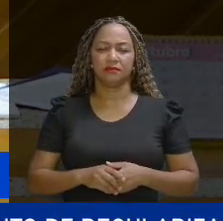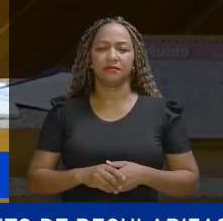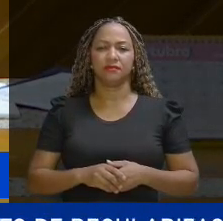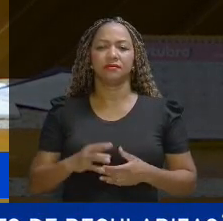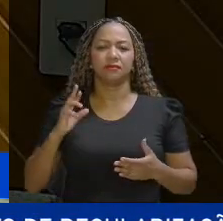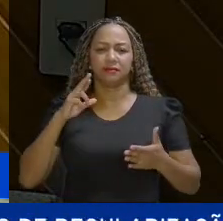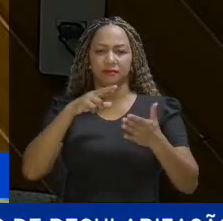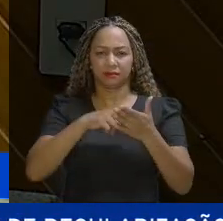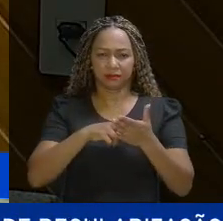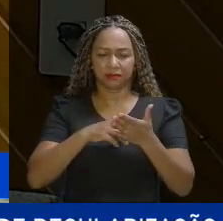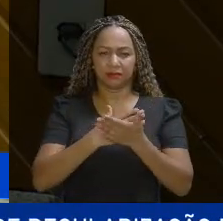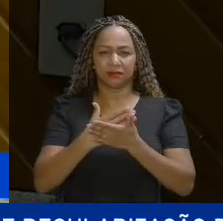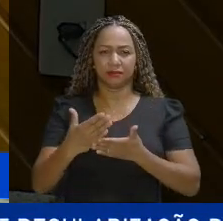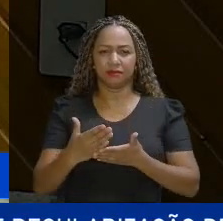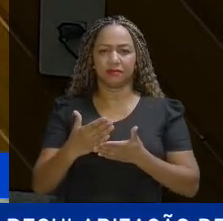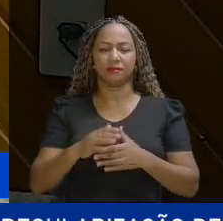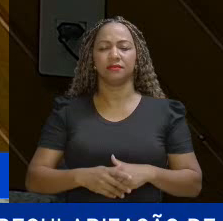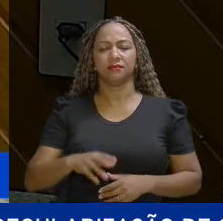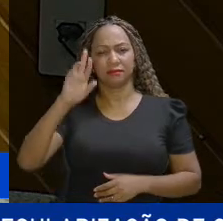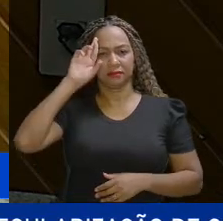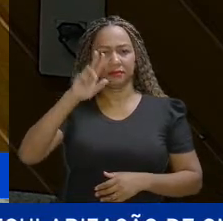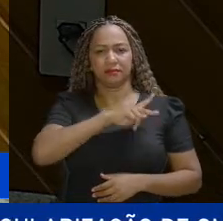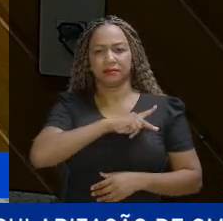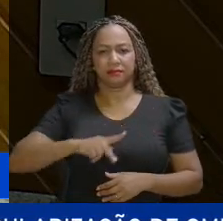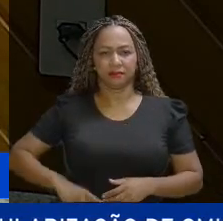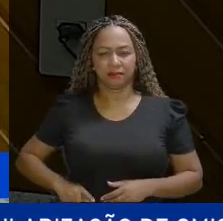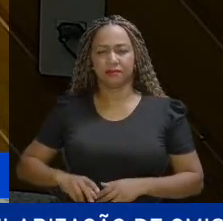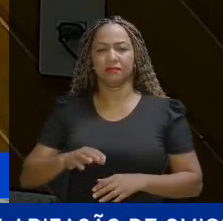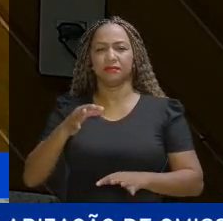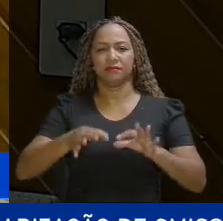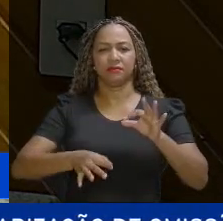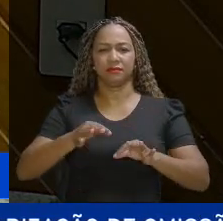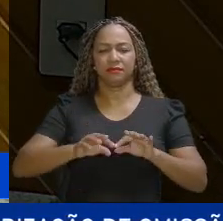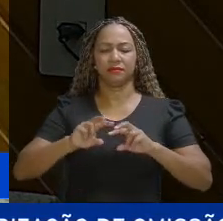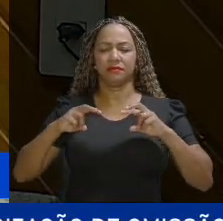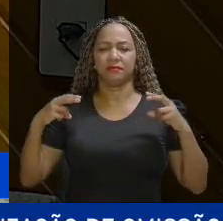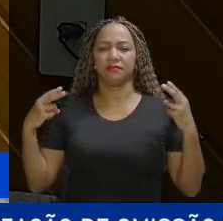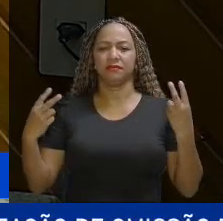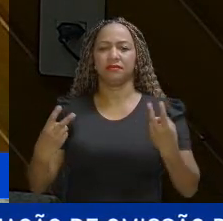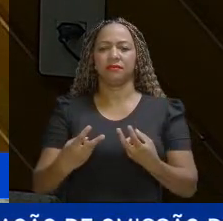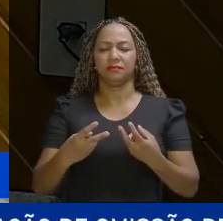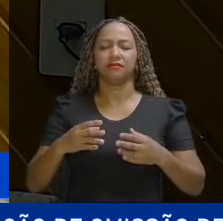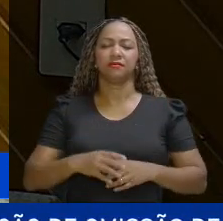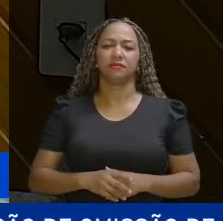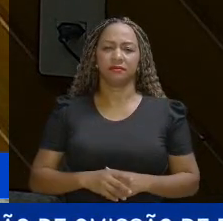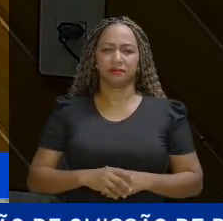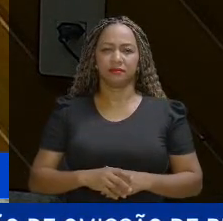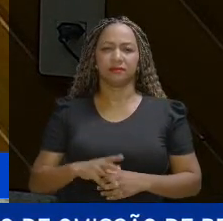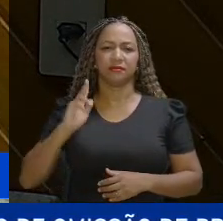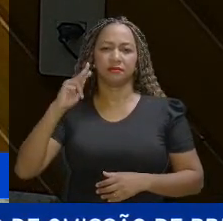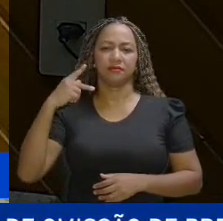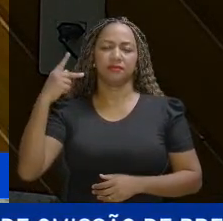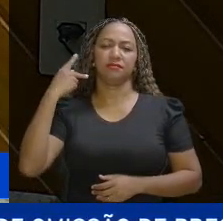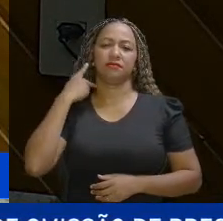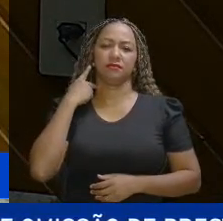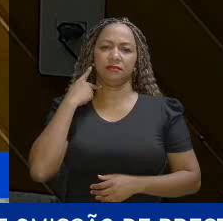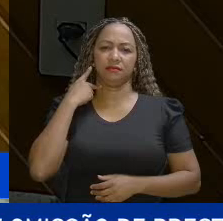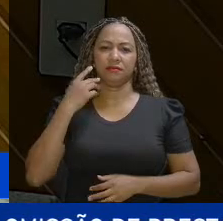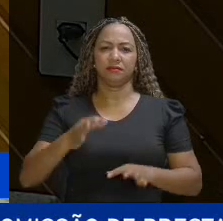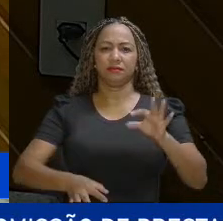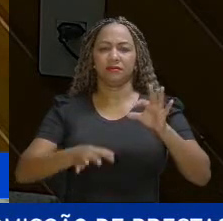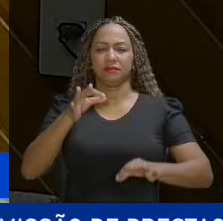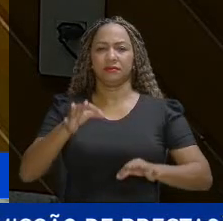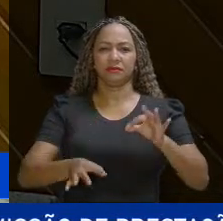com a palavra. Senhor presidente, eminente pares, Rivaldo Valente. Ele é branco, de cabelos parcialmente grisalhos, curtos,